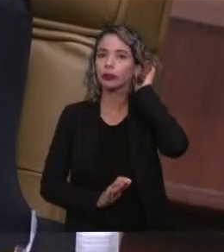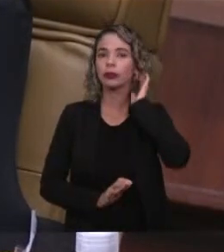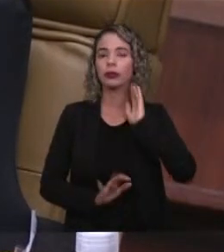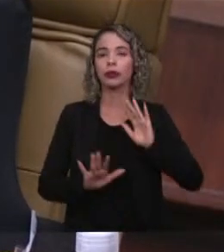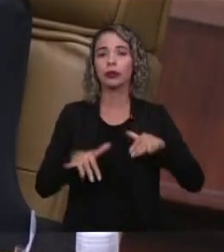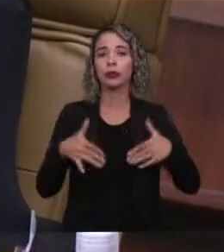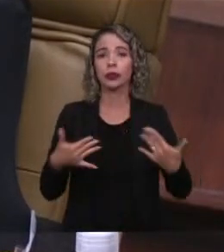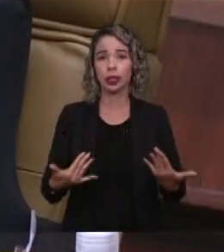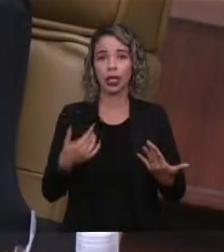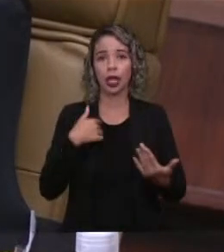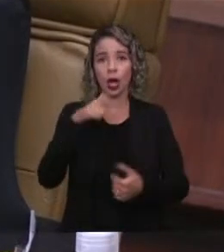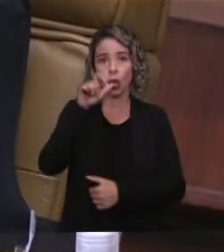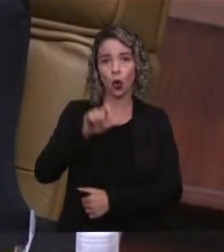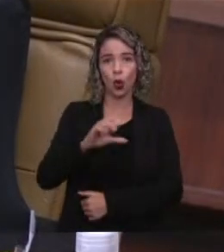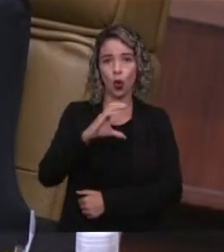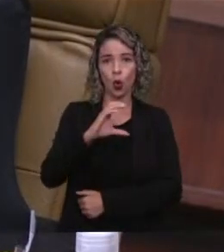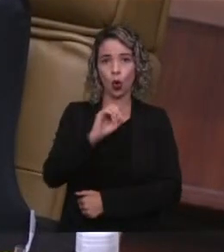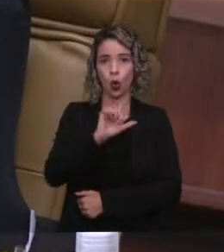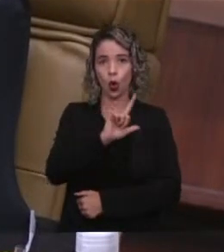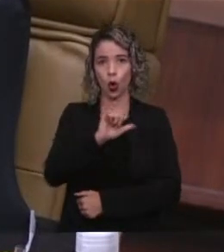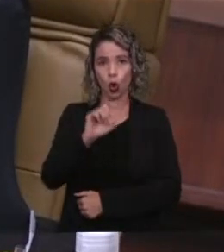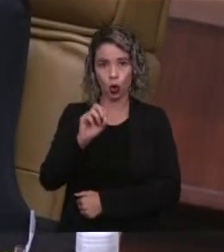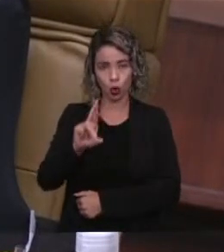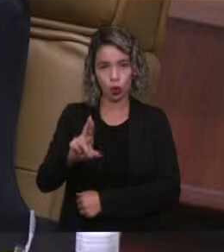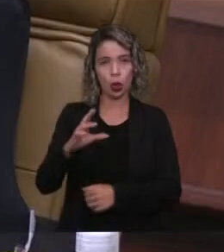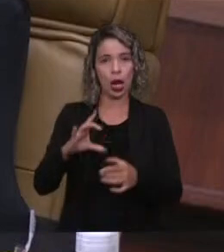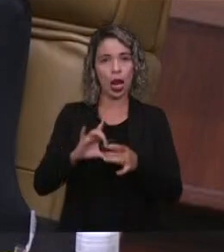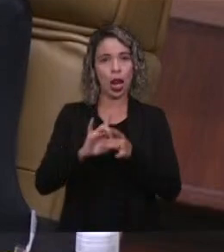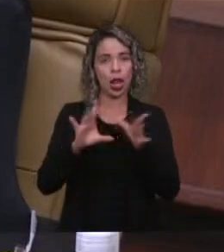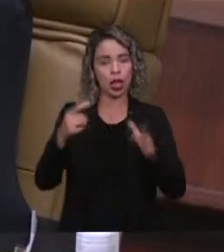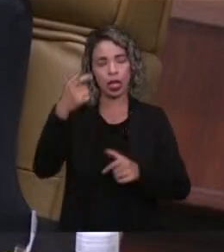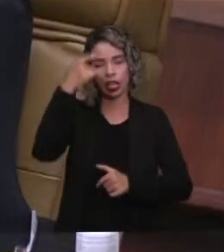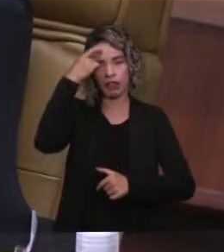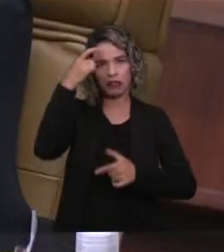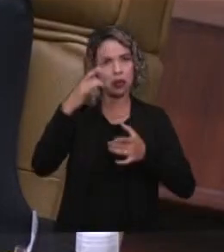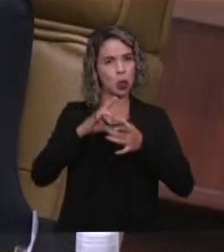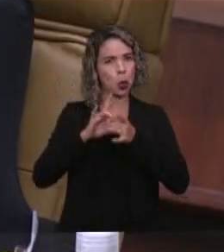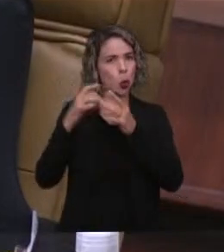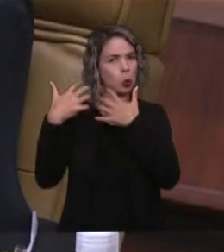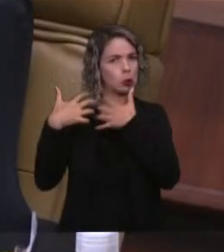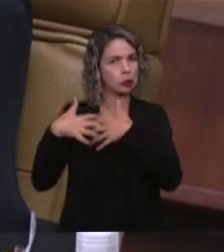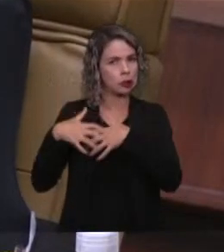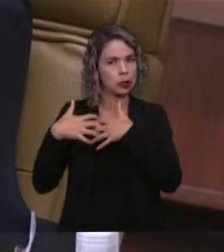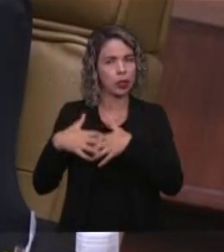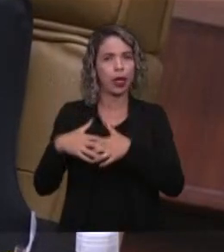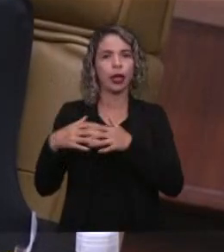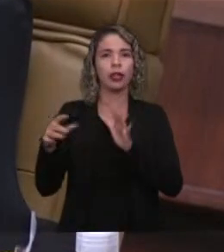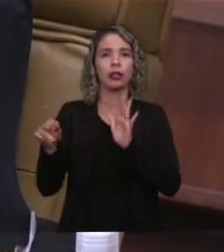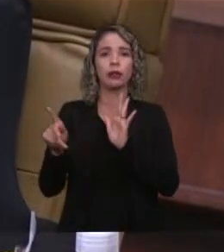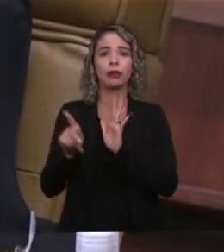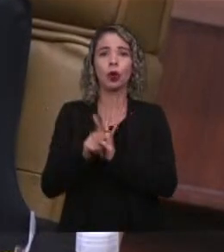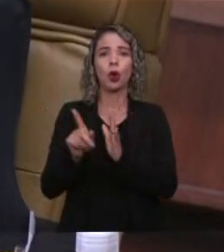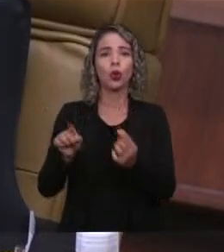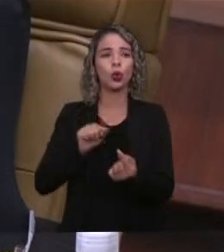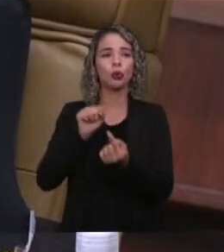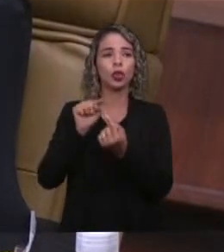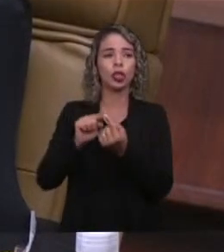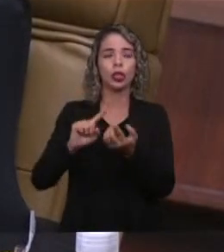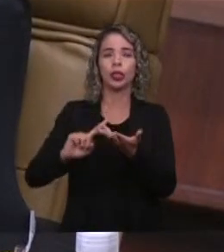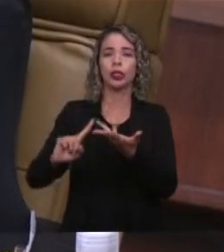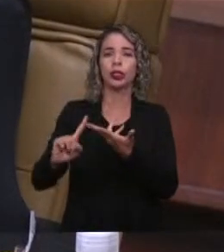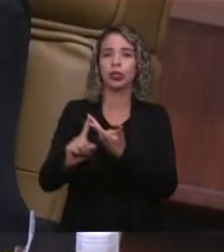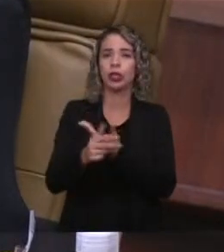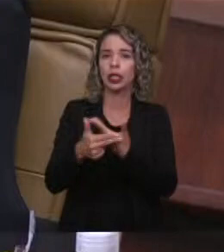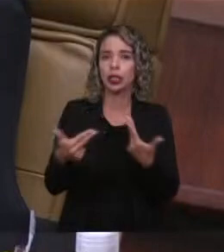Entendo que Fernando Collor de Mello, de modo livre e consciente, em unidade de propósitos e